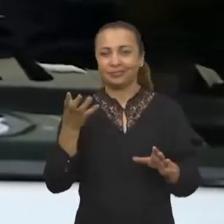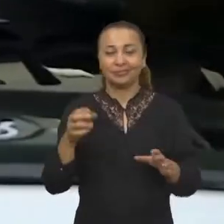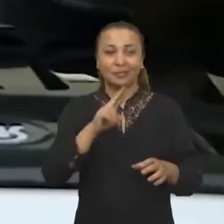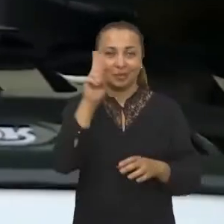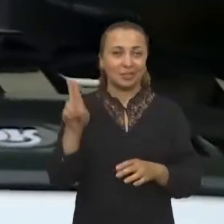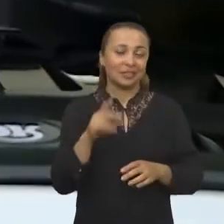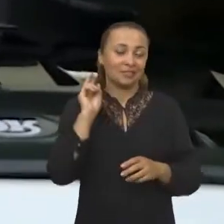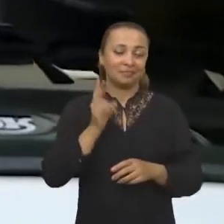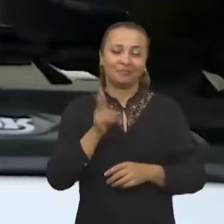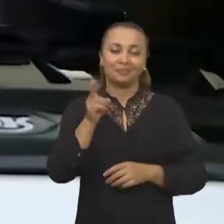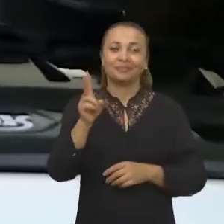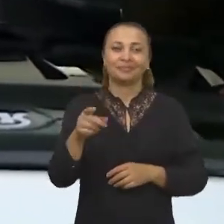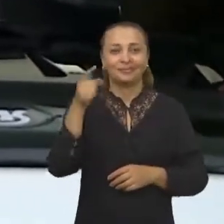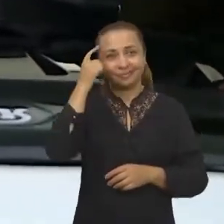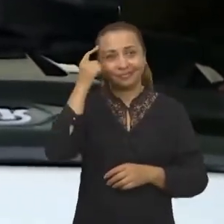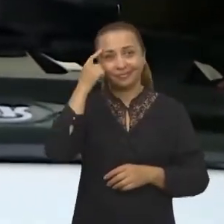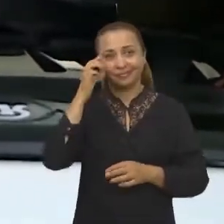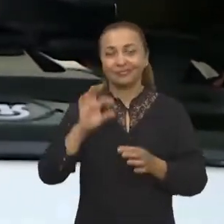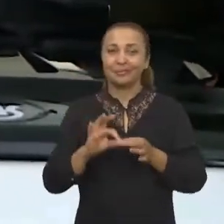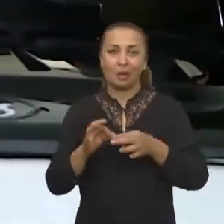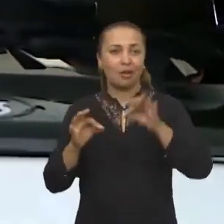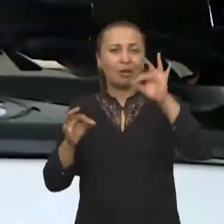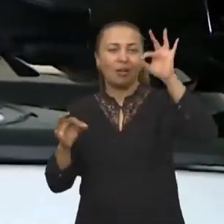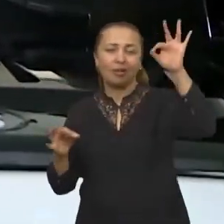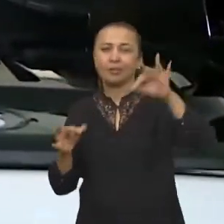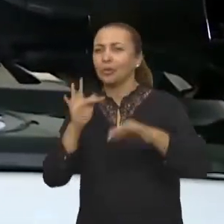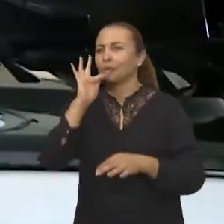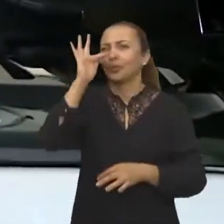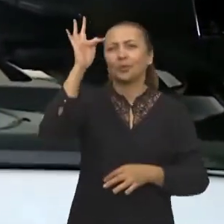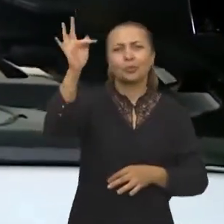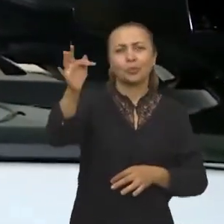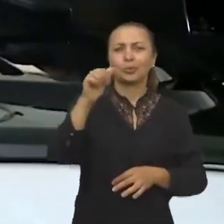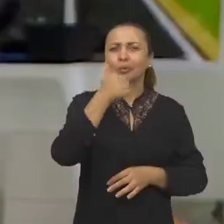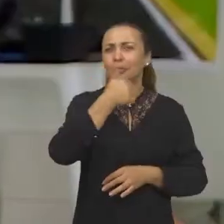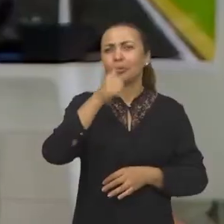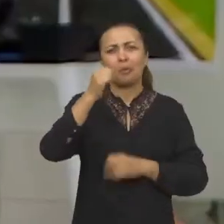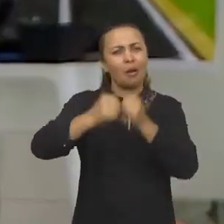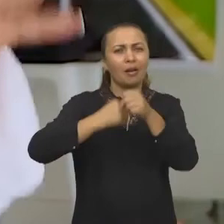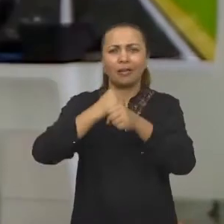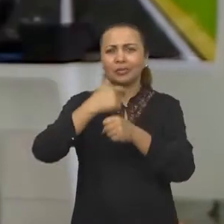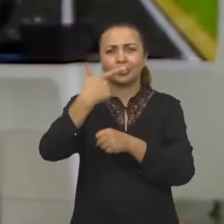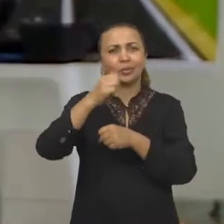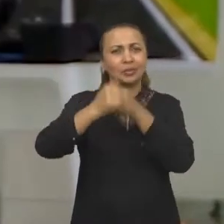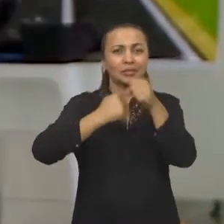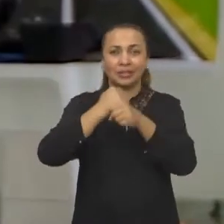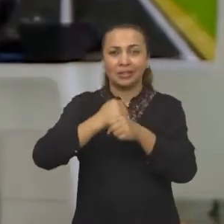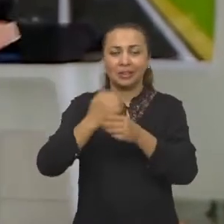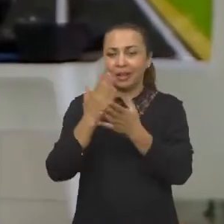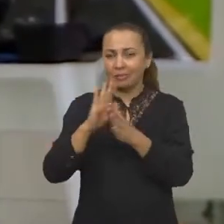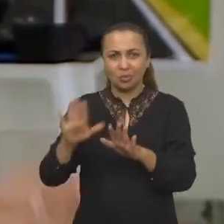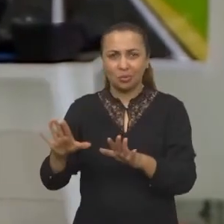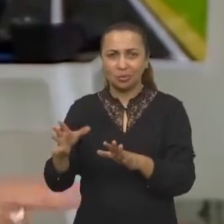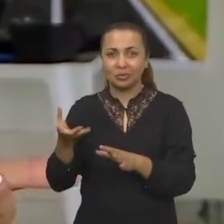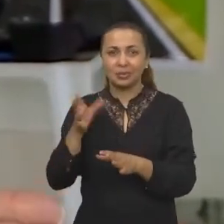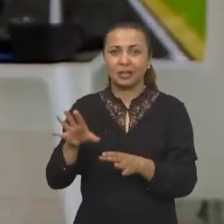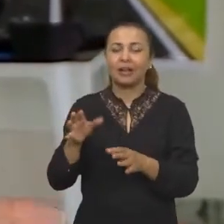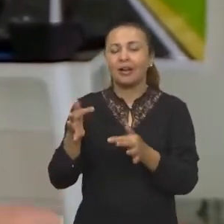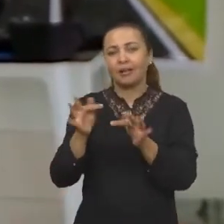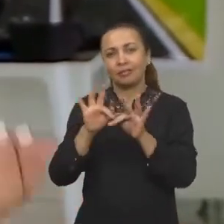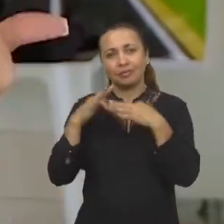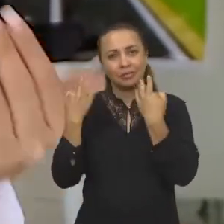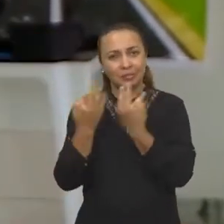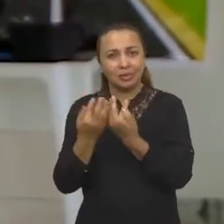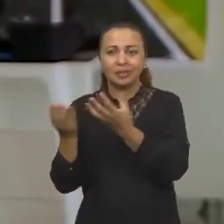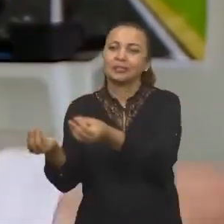que use o tempo inteiro. E aí, pensando longitudinalmente, por exemplo, 1 ano, 2 anos, o carrinho deixou de ser útil para a